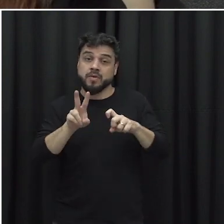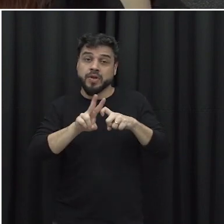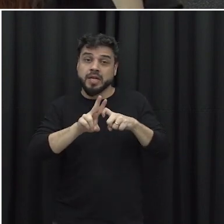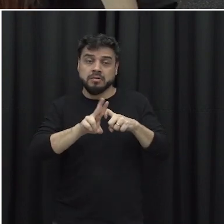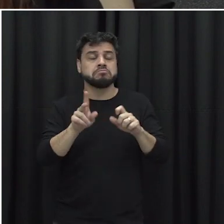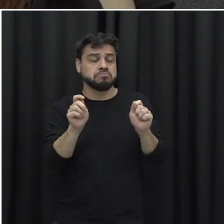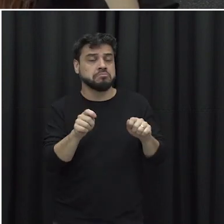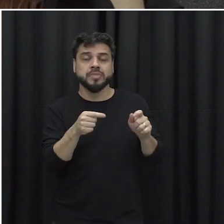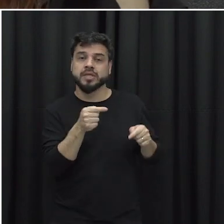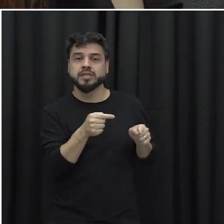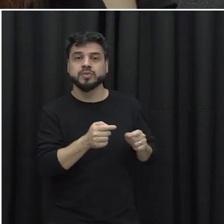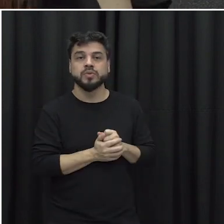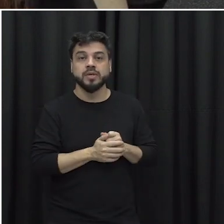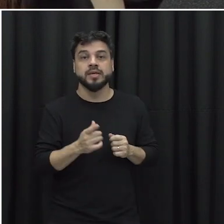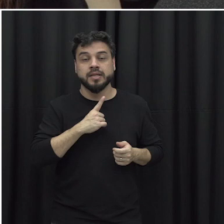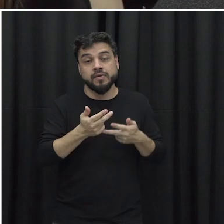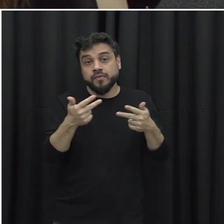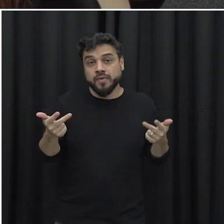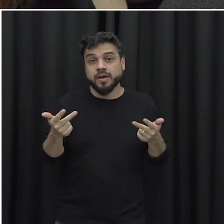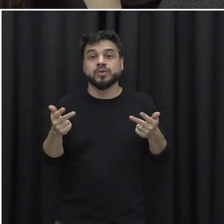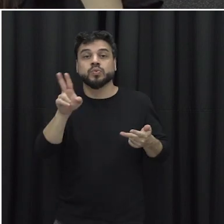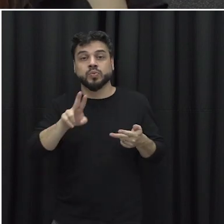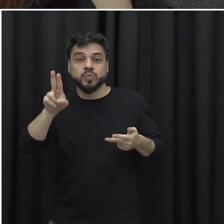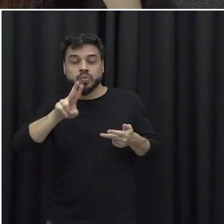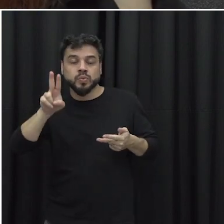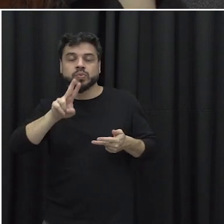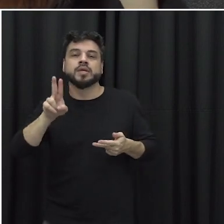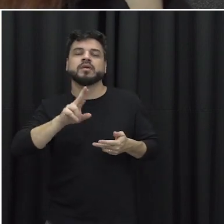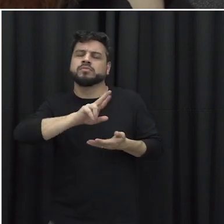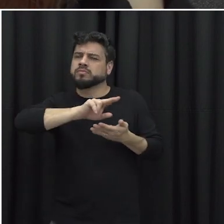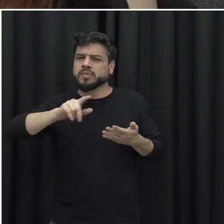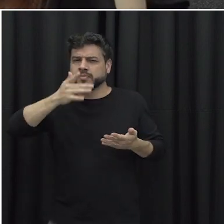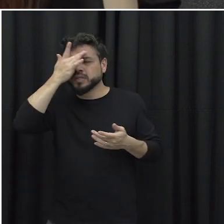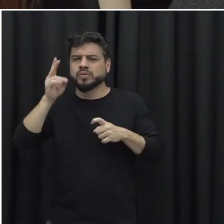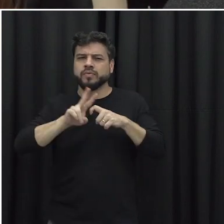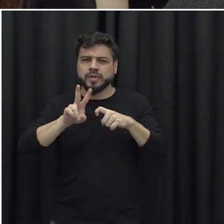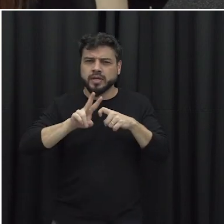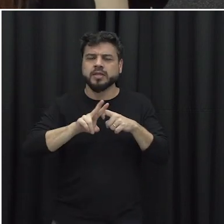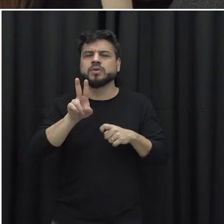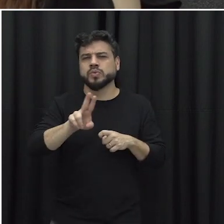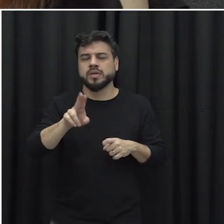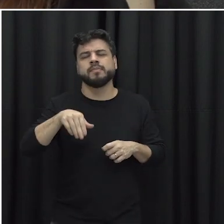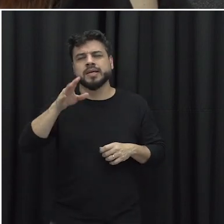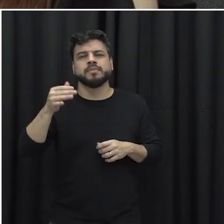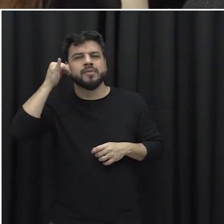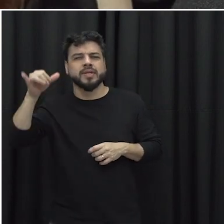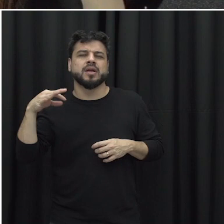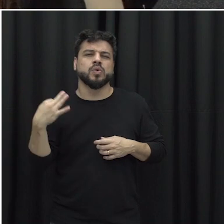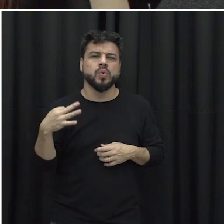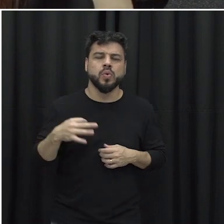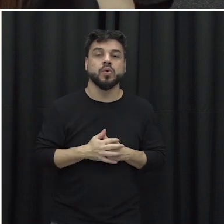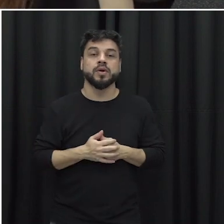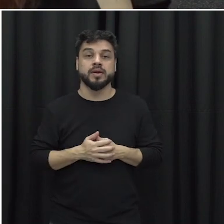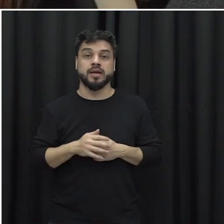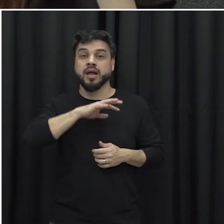a gente já tem os canabinoides sendo usados aí por vários veterinários para tratamento principalmente de dor, né, animais